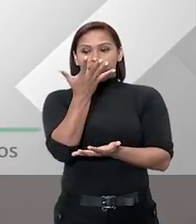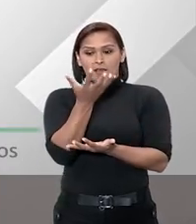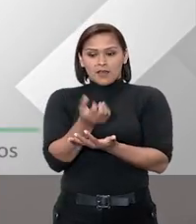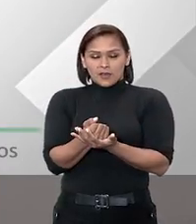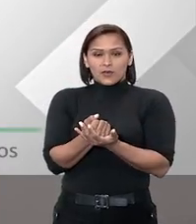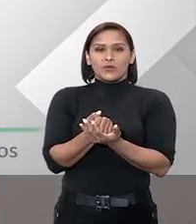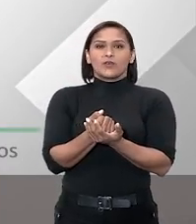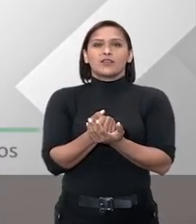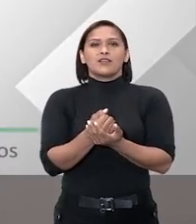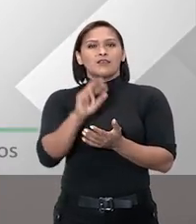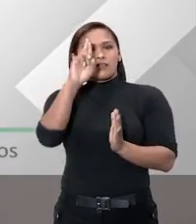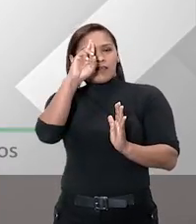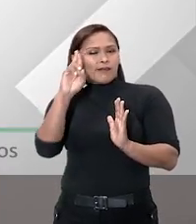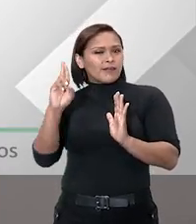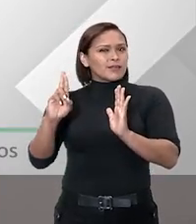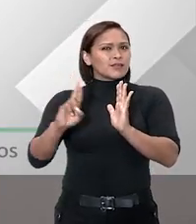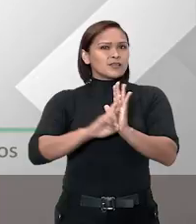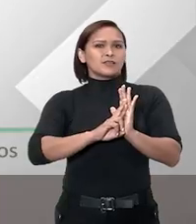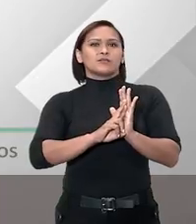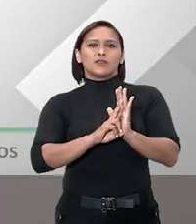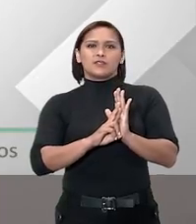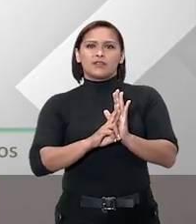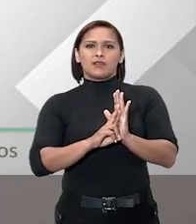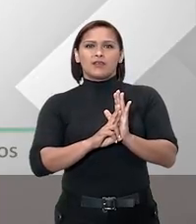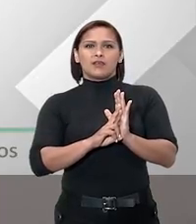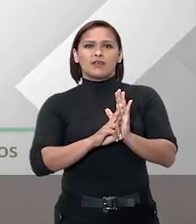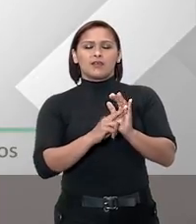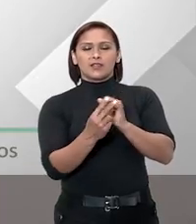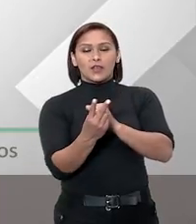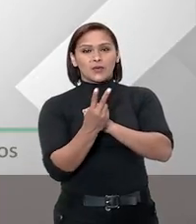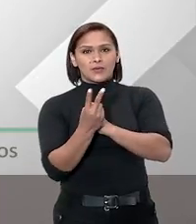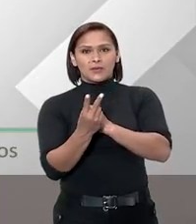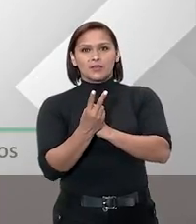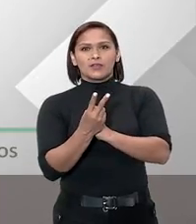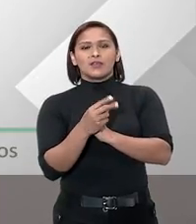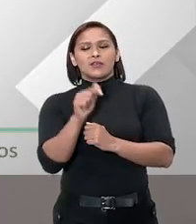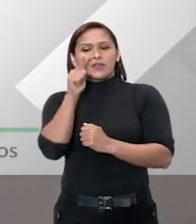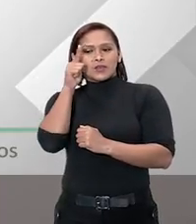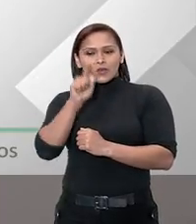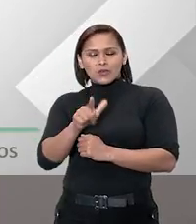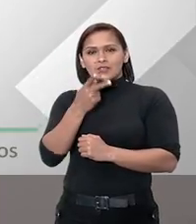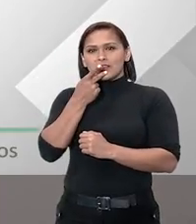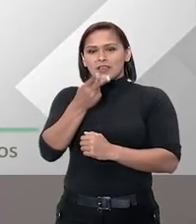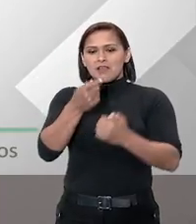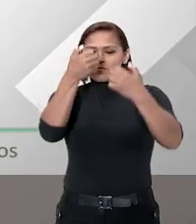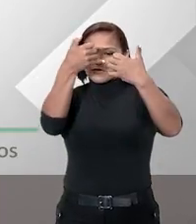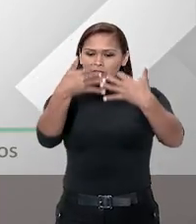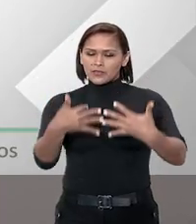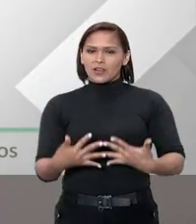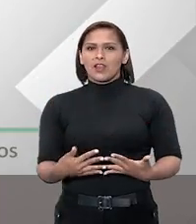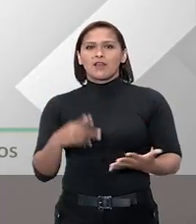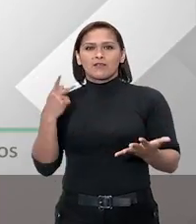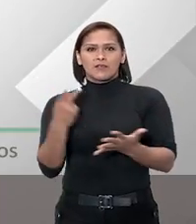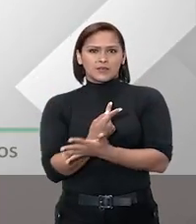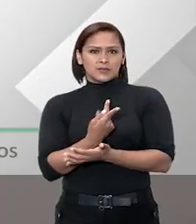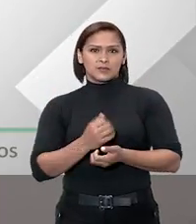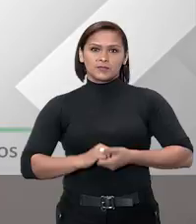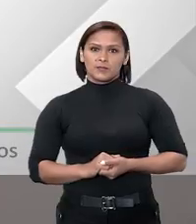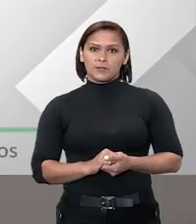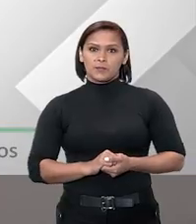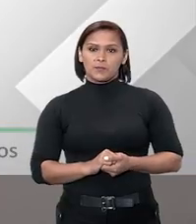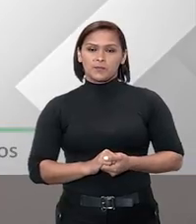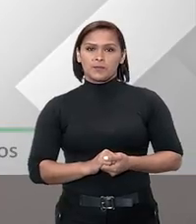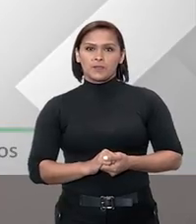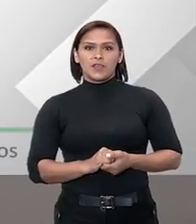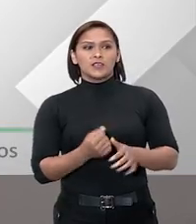acolhida, se sinta respeitada, se sinta protegida e consiga aí relatar o que lhe ocorreu.